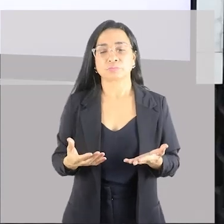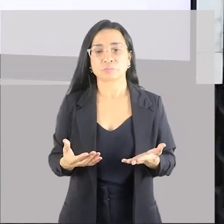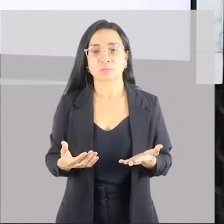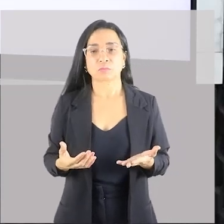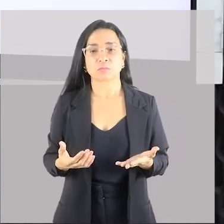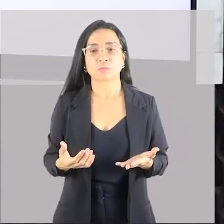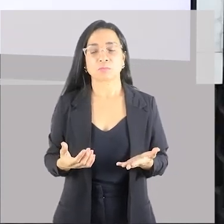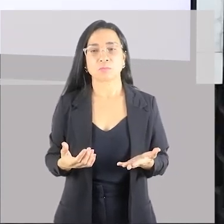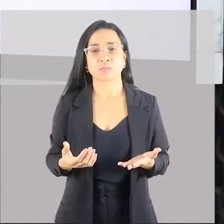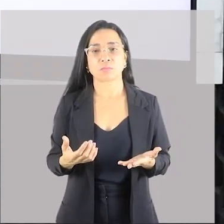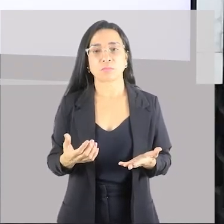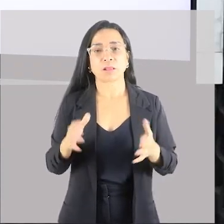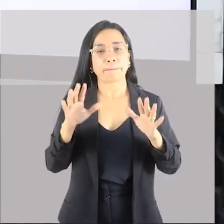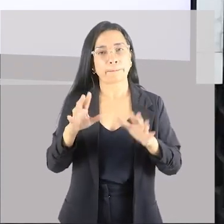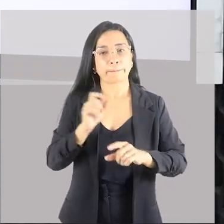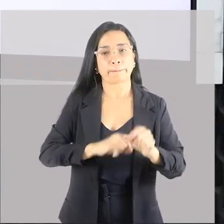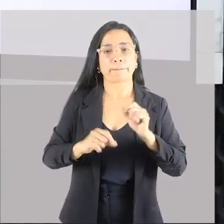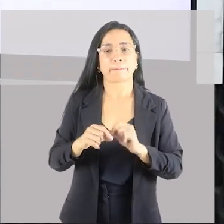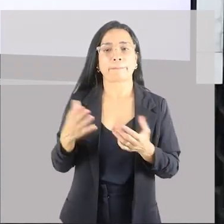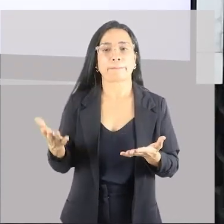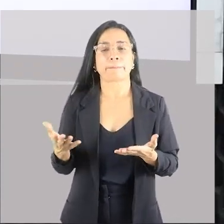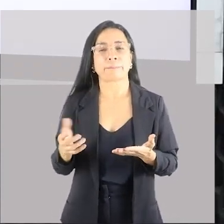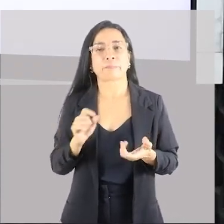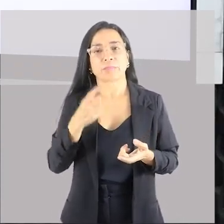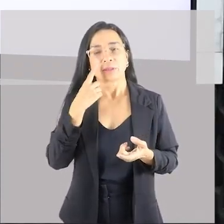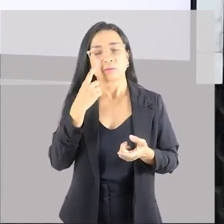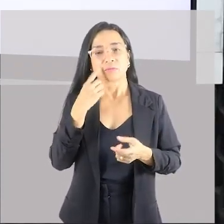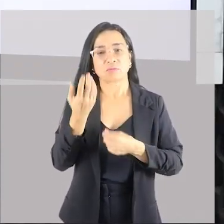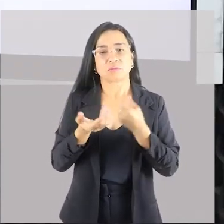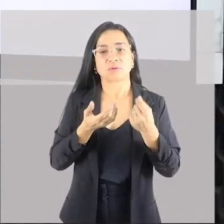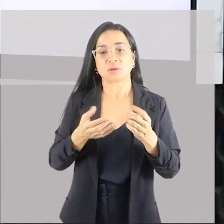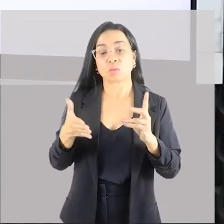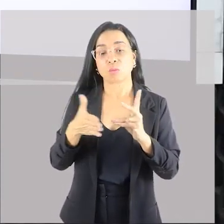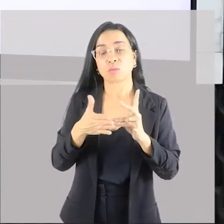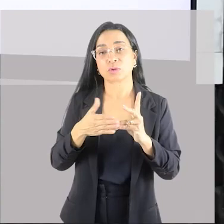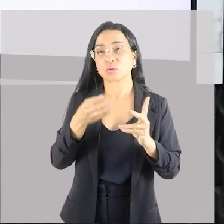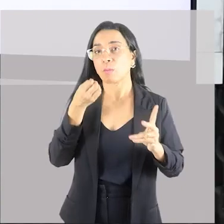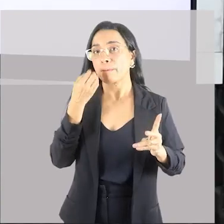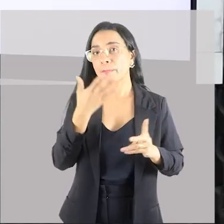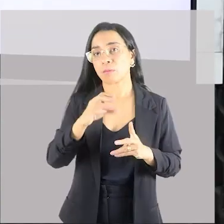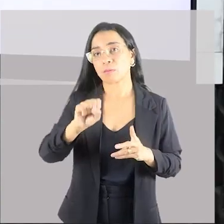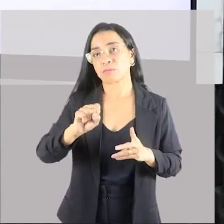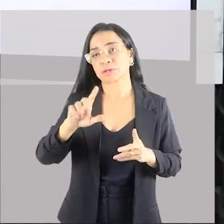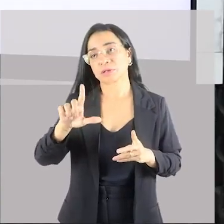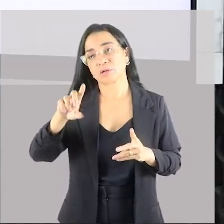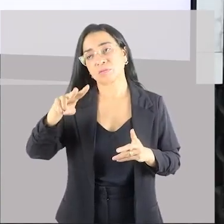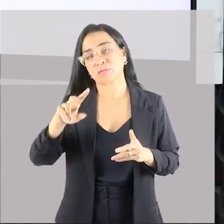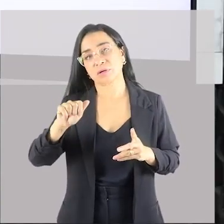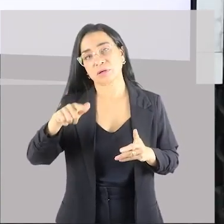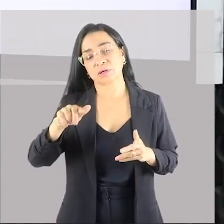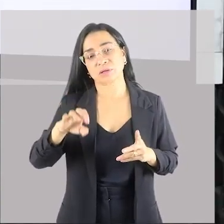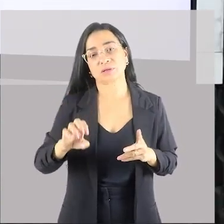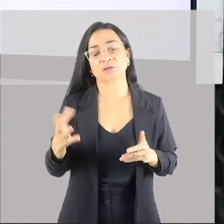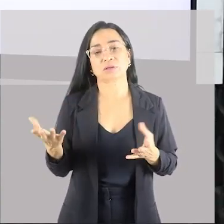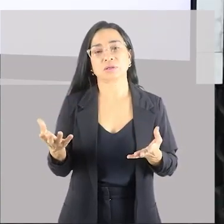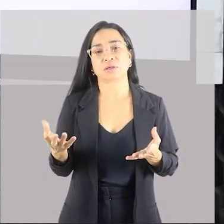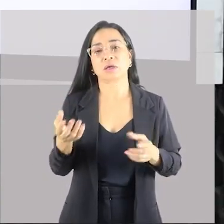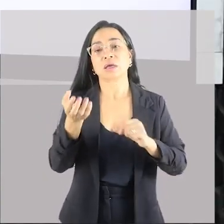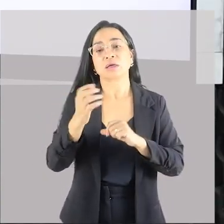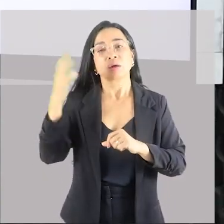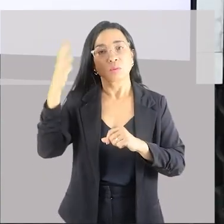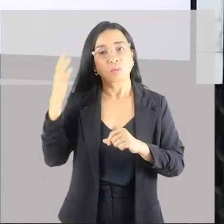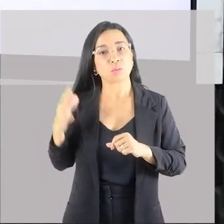inglês. Mas ele assim via o índio como bom selvagem. E o nosso querido Rousseau bebeu nessa fonte